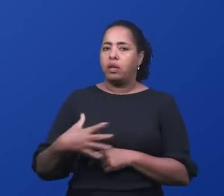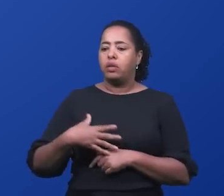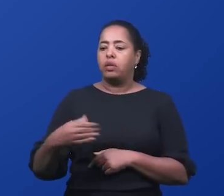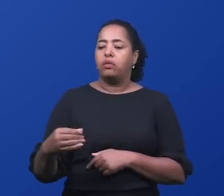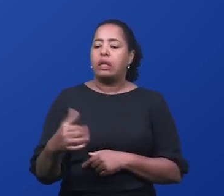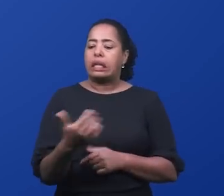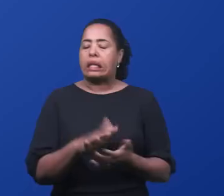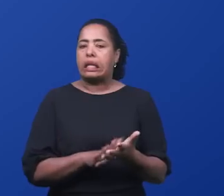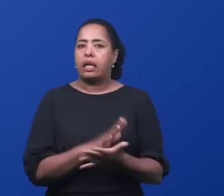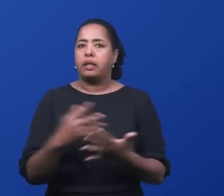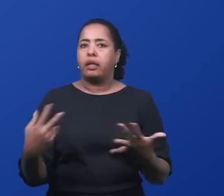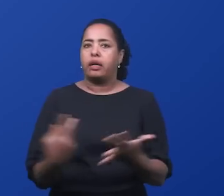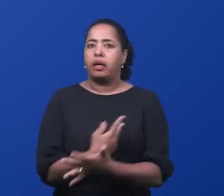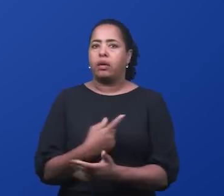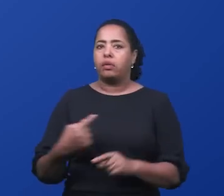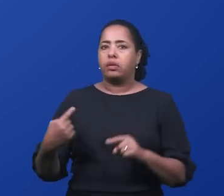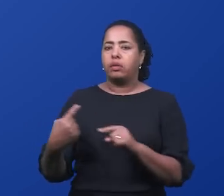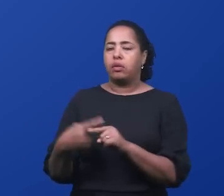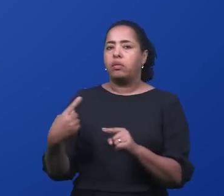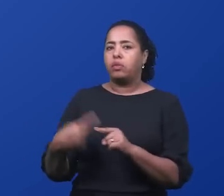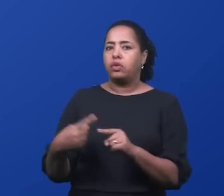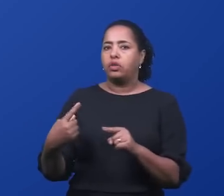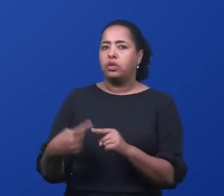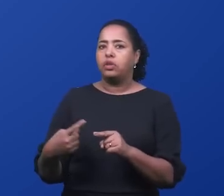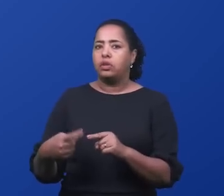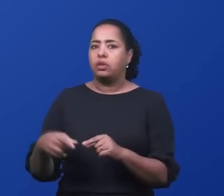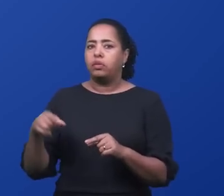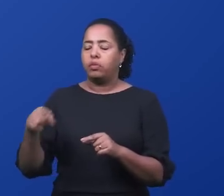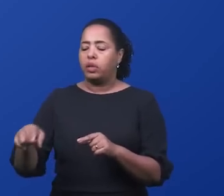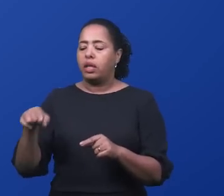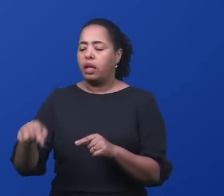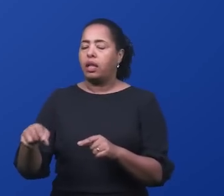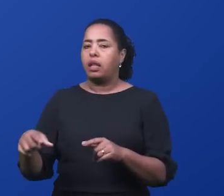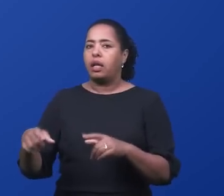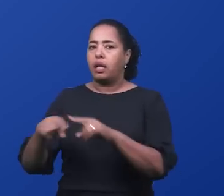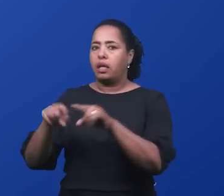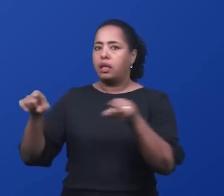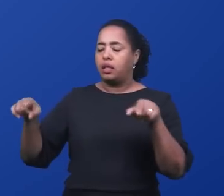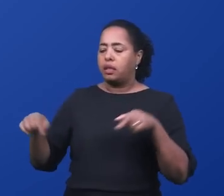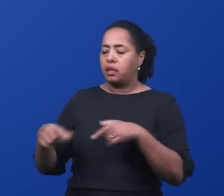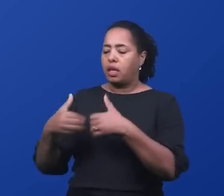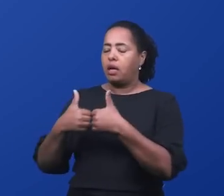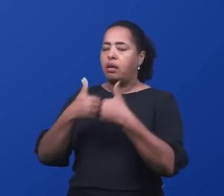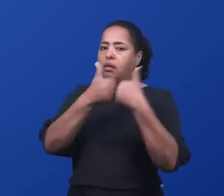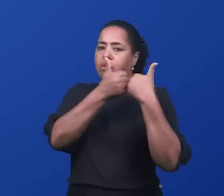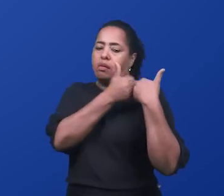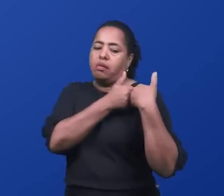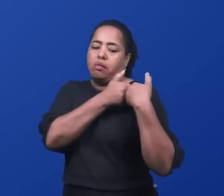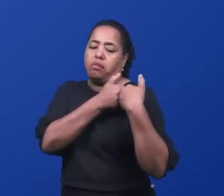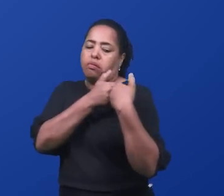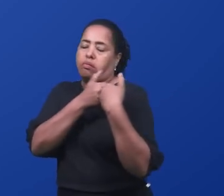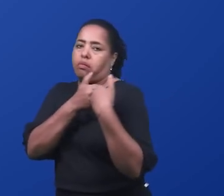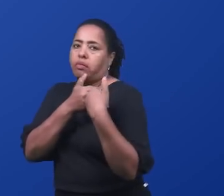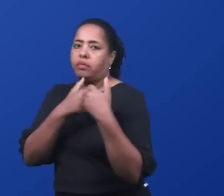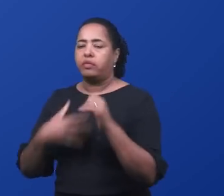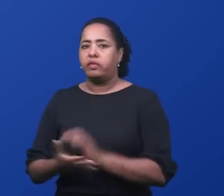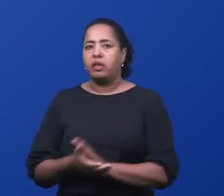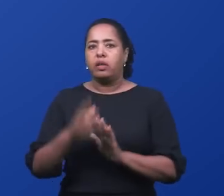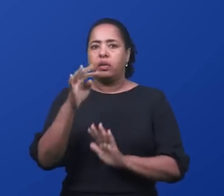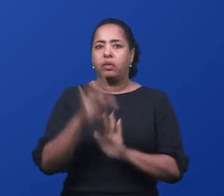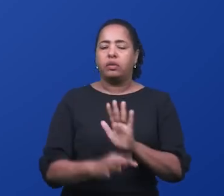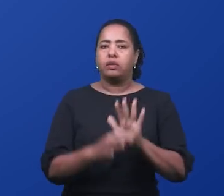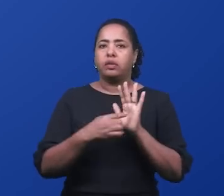Coate nada deu, porquanto a seu cargo estava o santuário e o levavam aos ombros." com os textos que